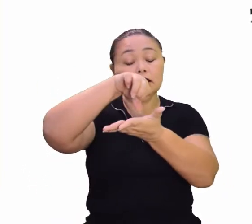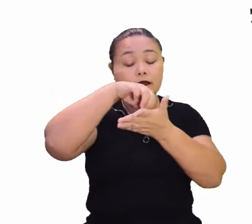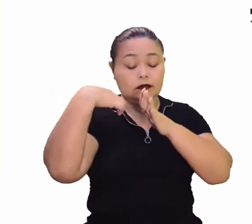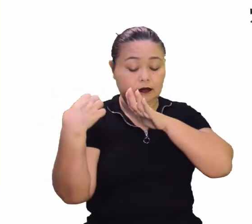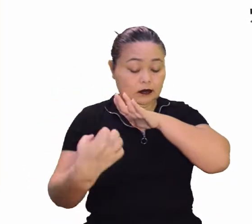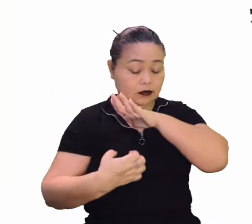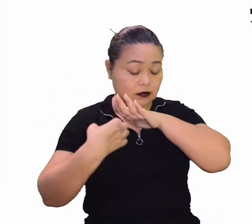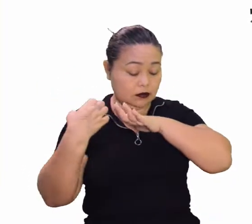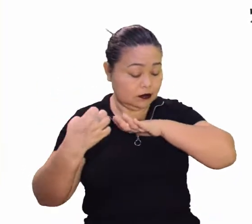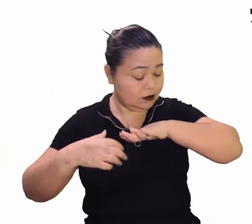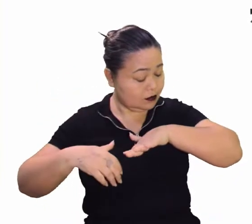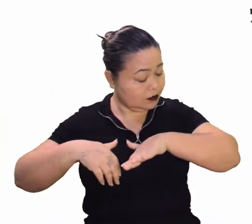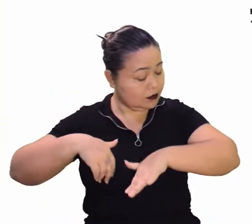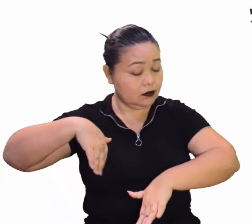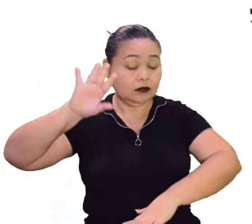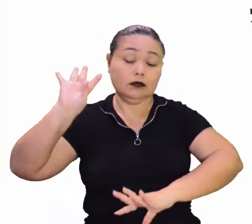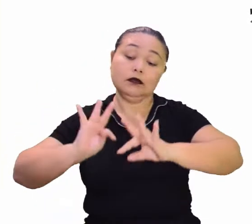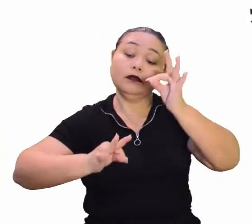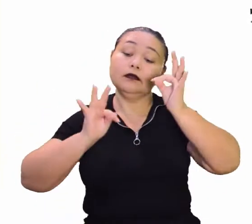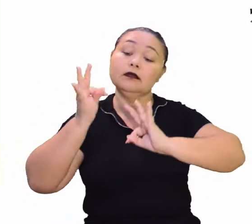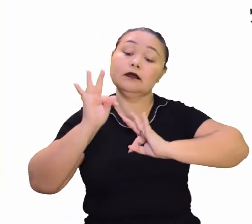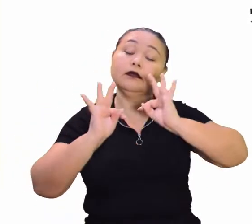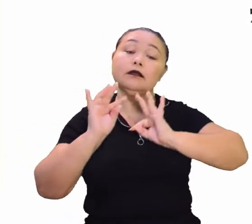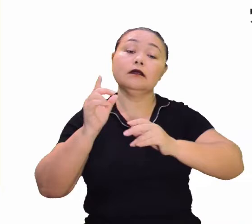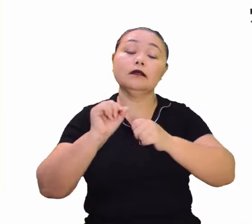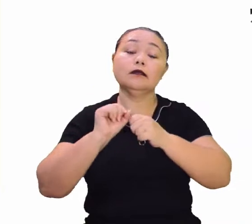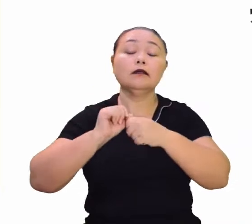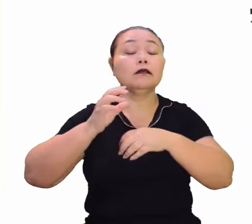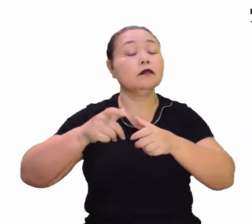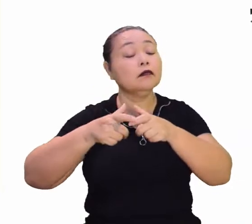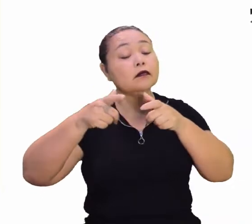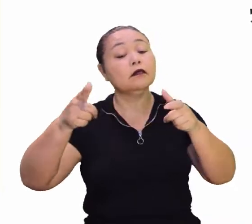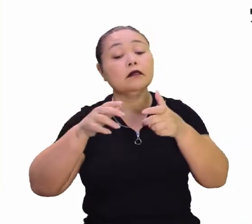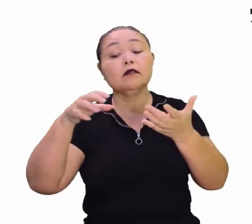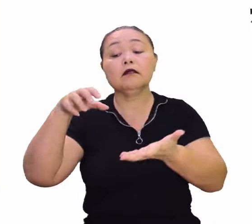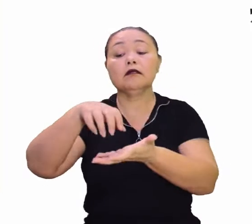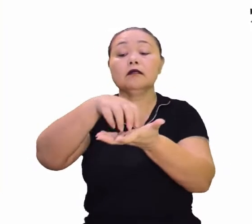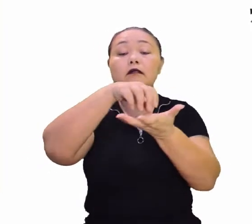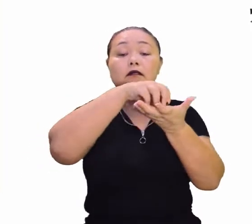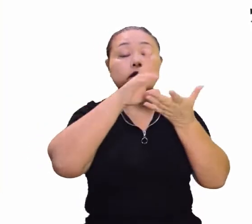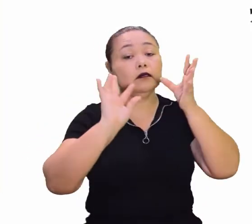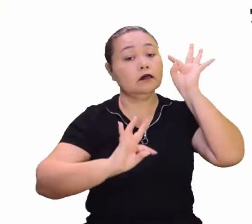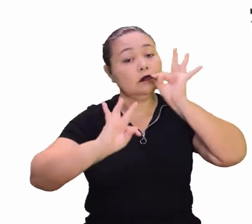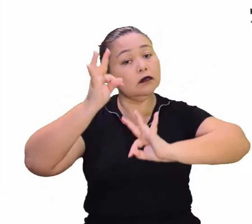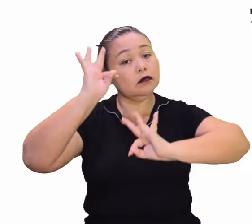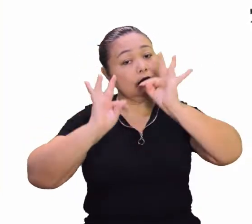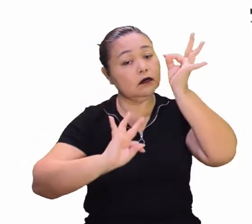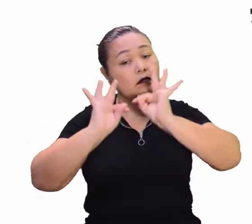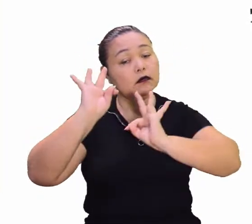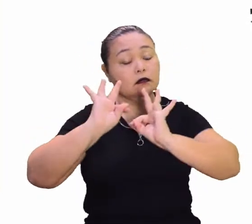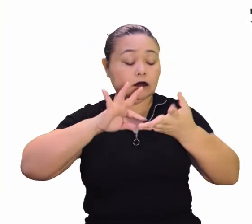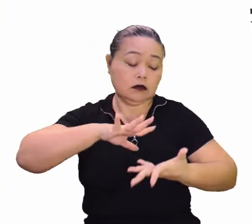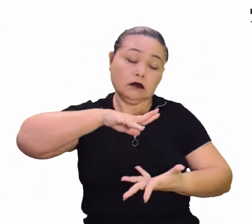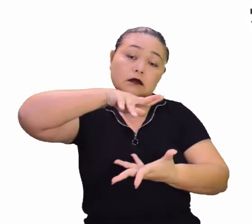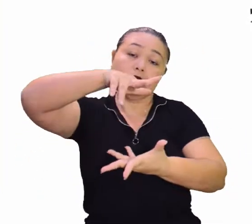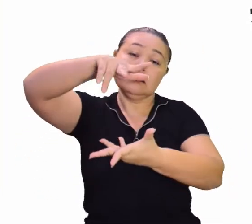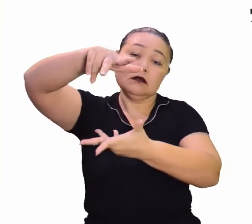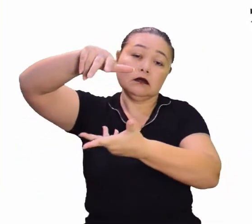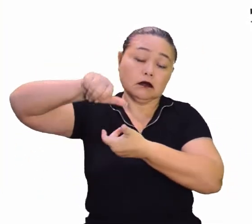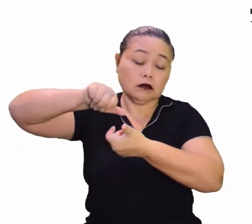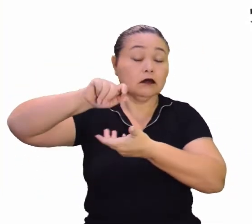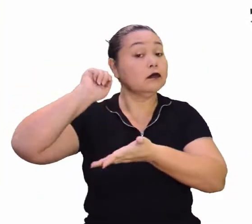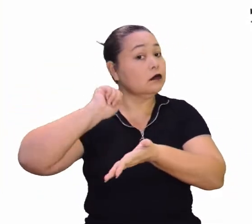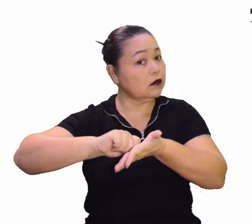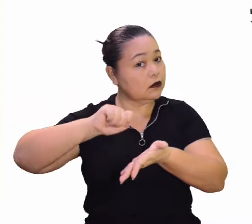industrial altamente tecnológico, um dos maiores centros tecnológicos do mundo.